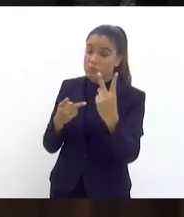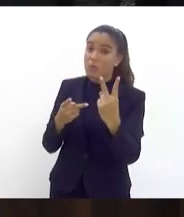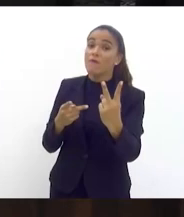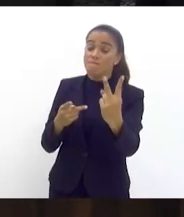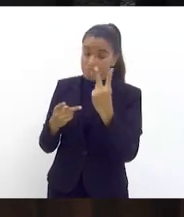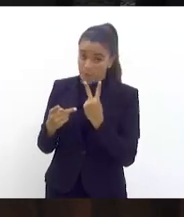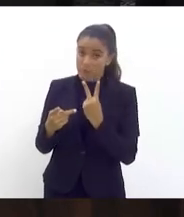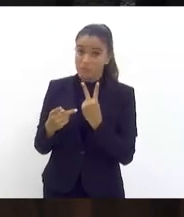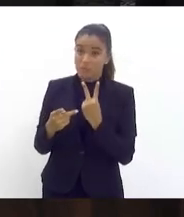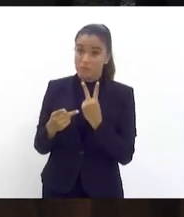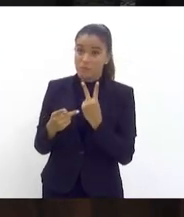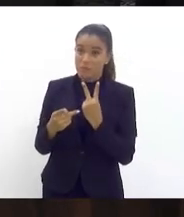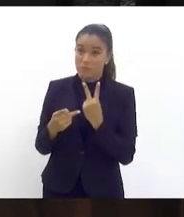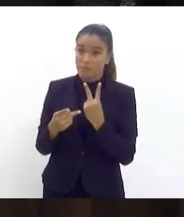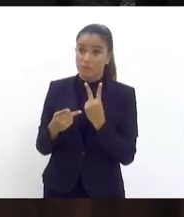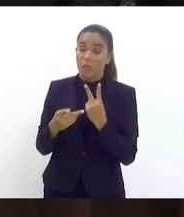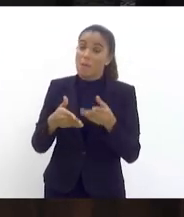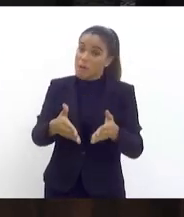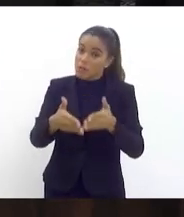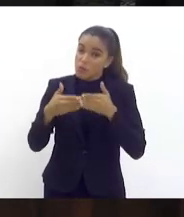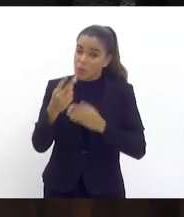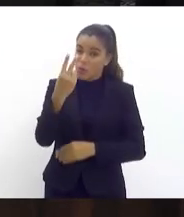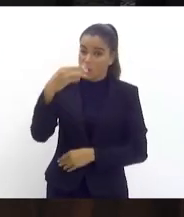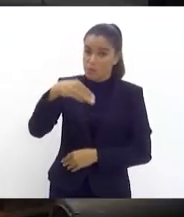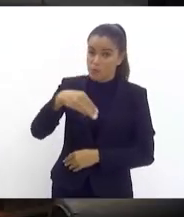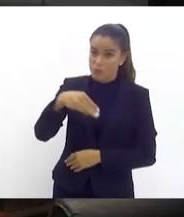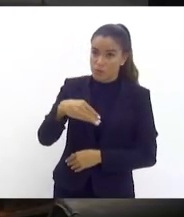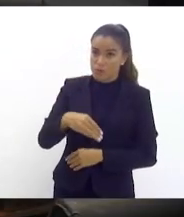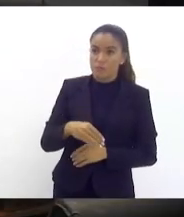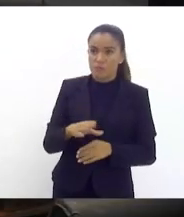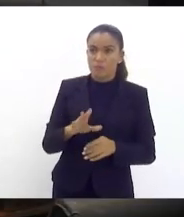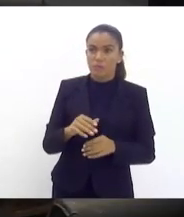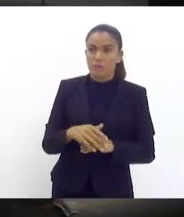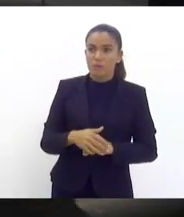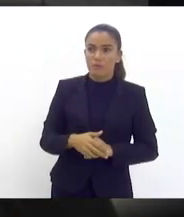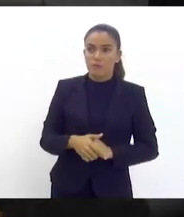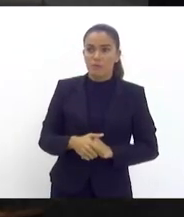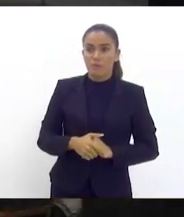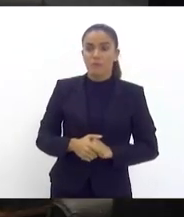gente suspender a sessão 2 minutinhos, por favor. Por favor.